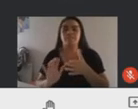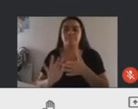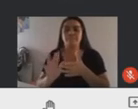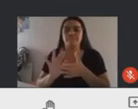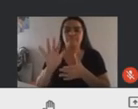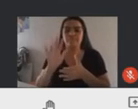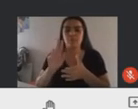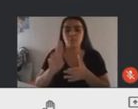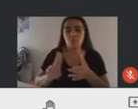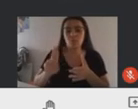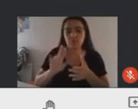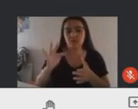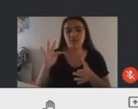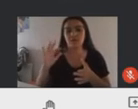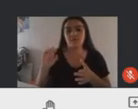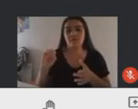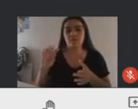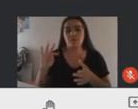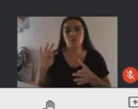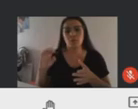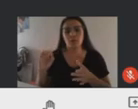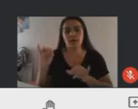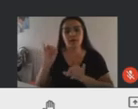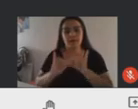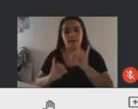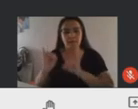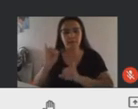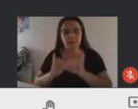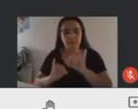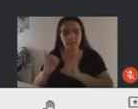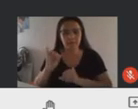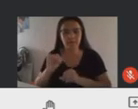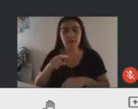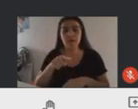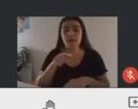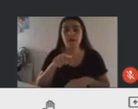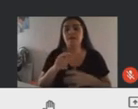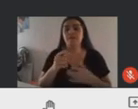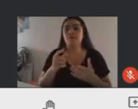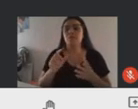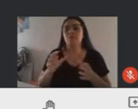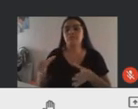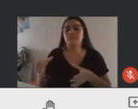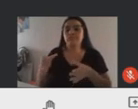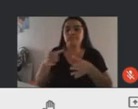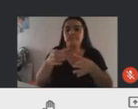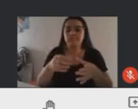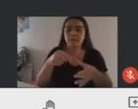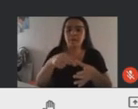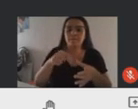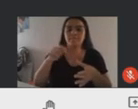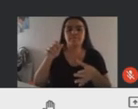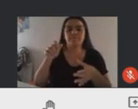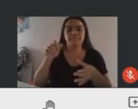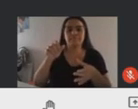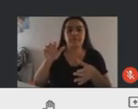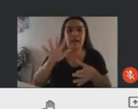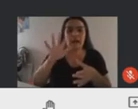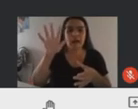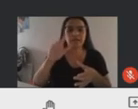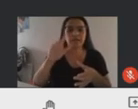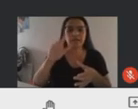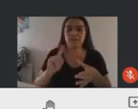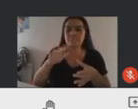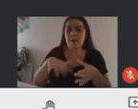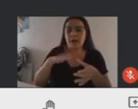temos, não usamos reagentes de alto custo, usamos reagentes de baixo custo, e ela é considerada como obedecendo